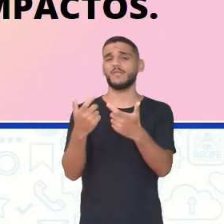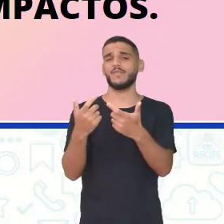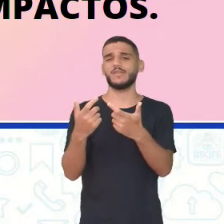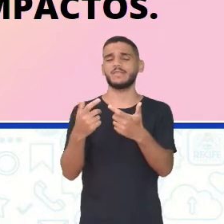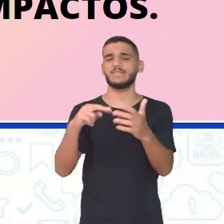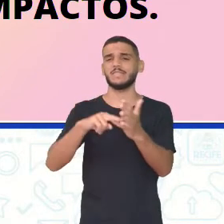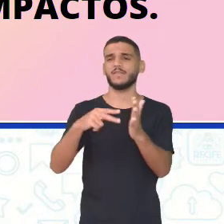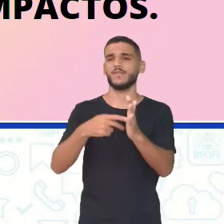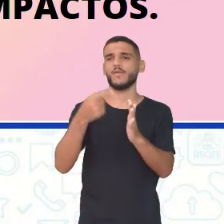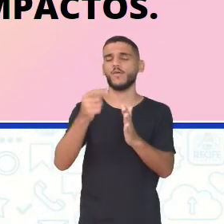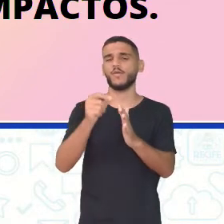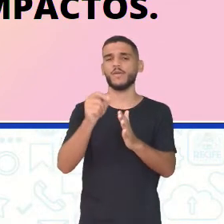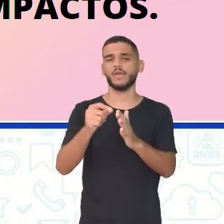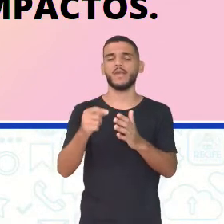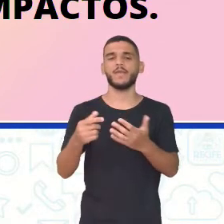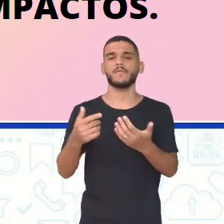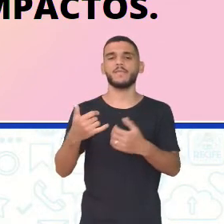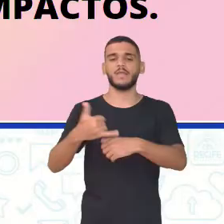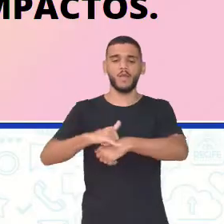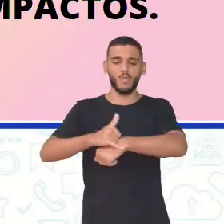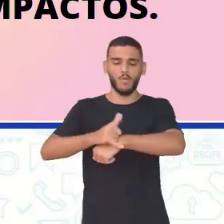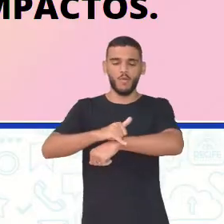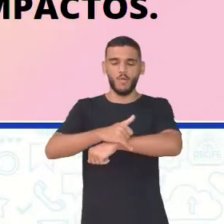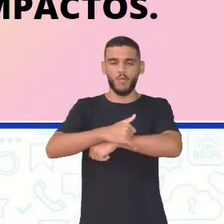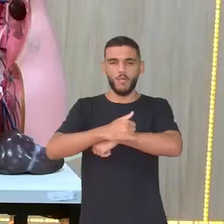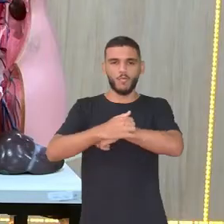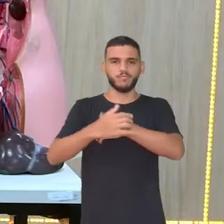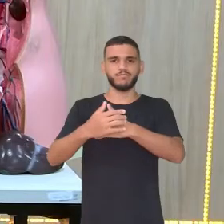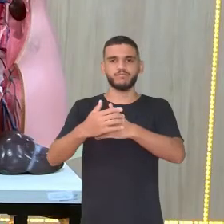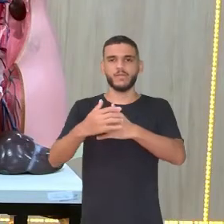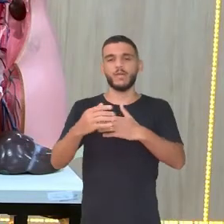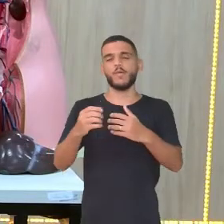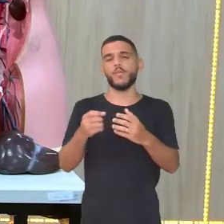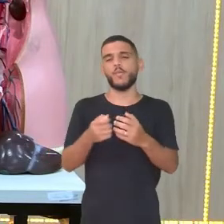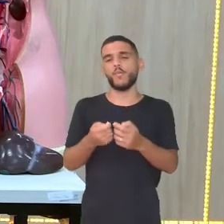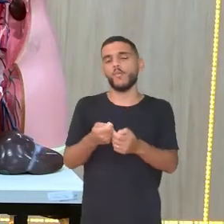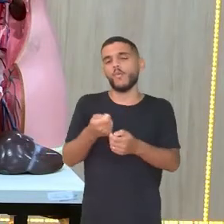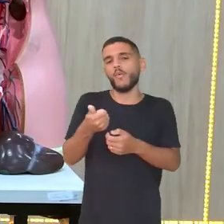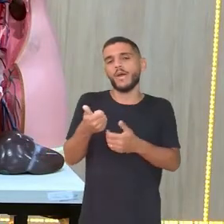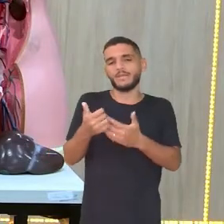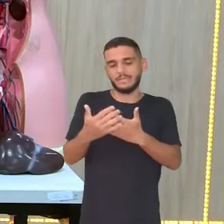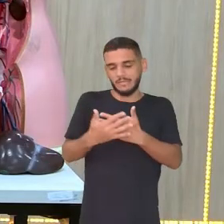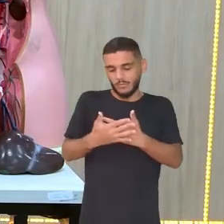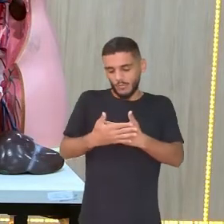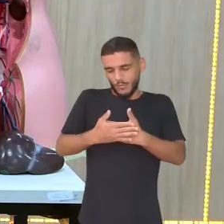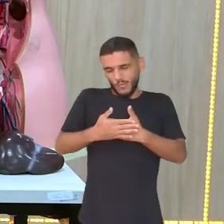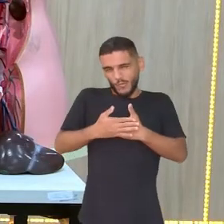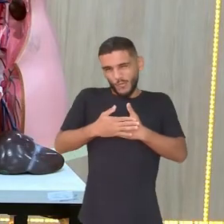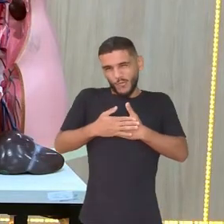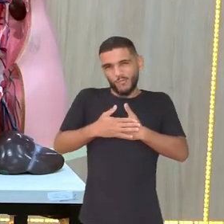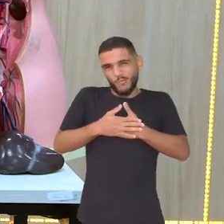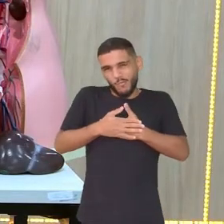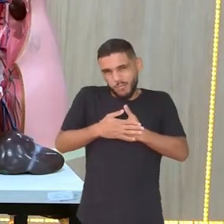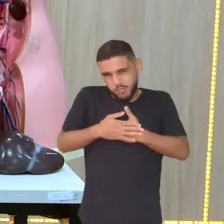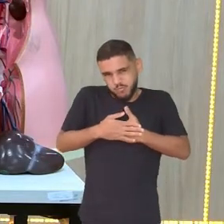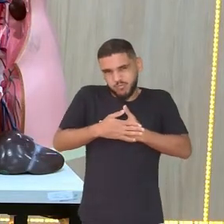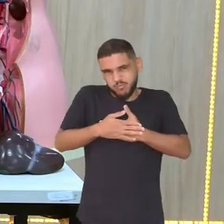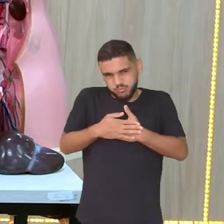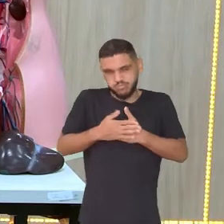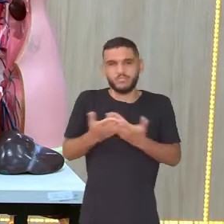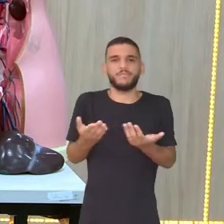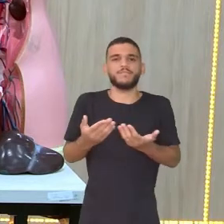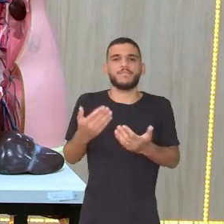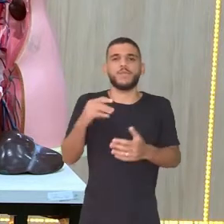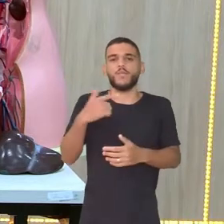apertando todos os órgãos. Então, vou mostrar aqui a vocês. Então, nesse corpo aqui, que vai estar o